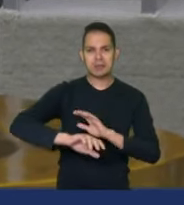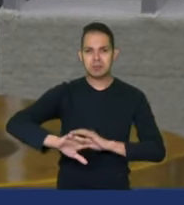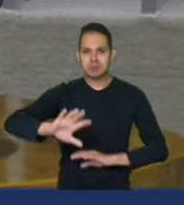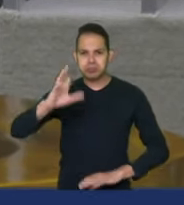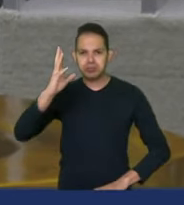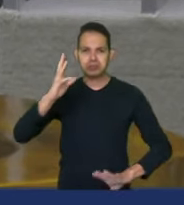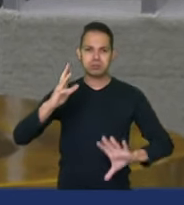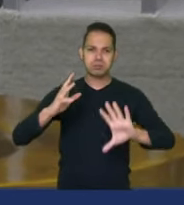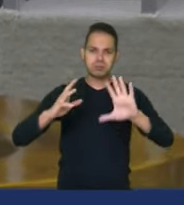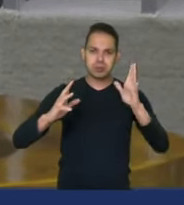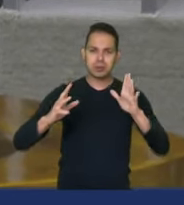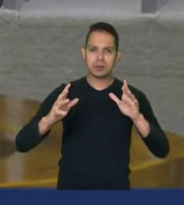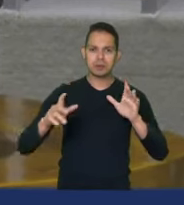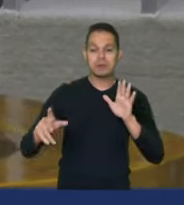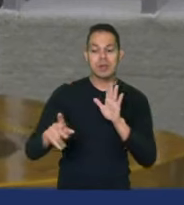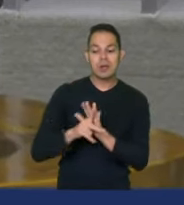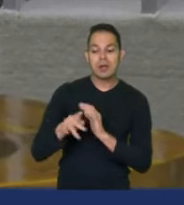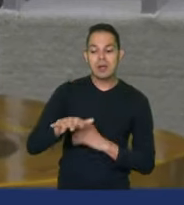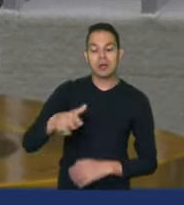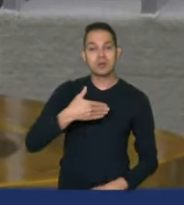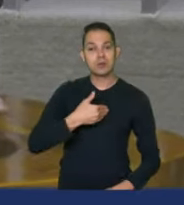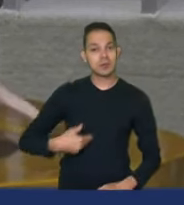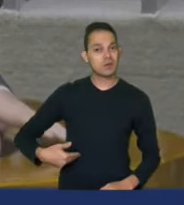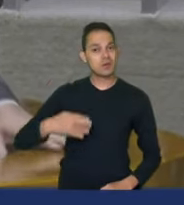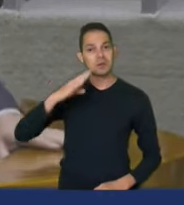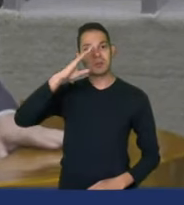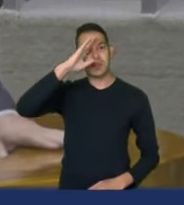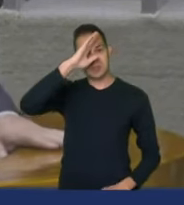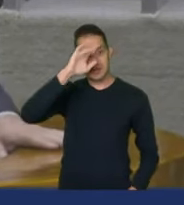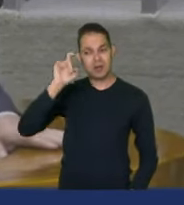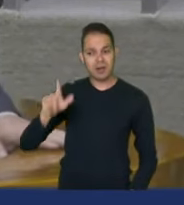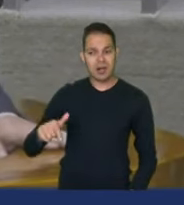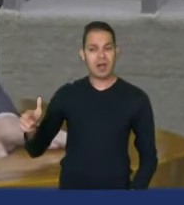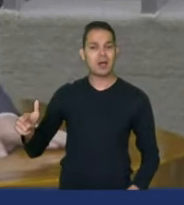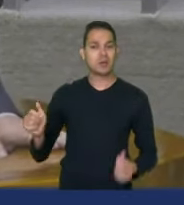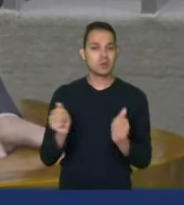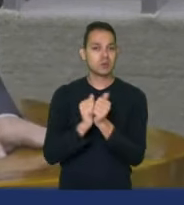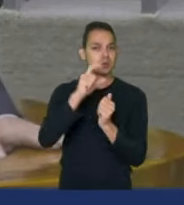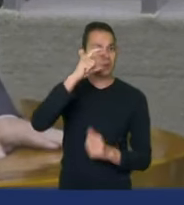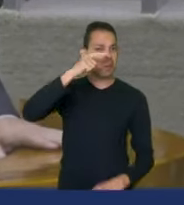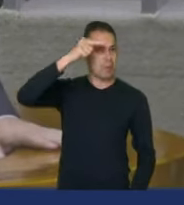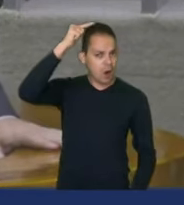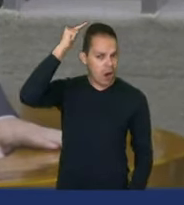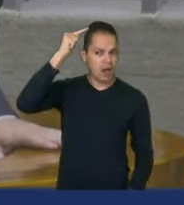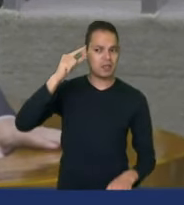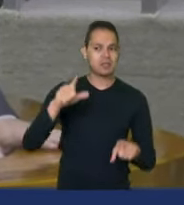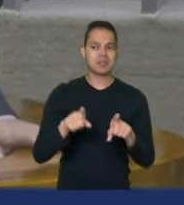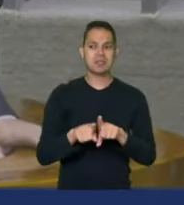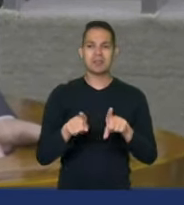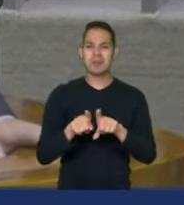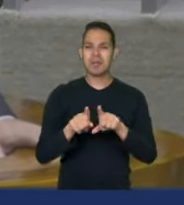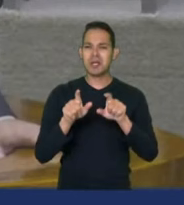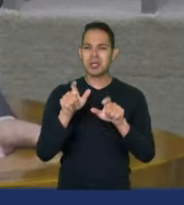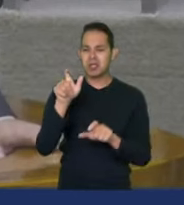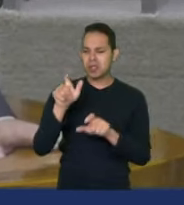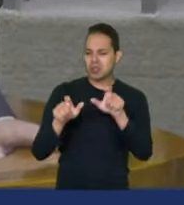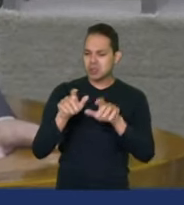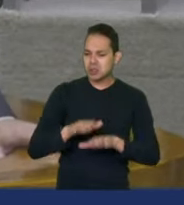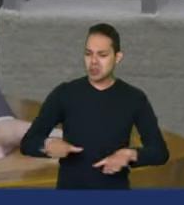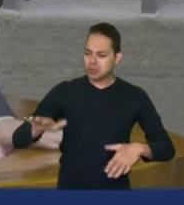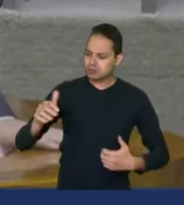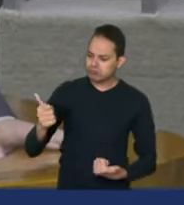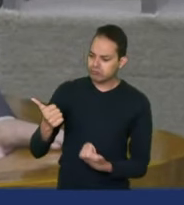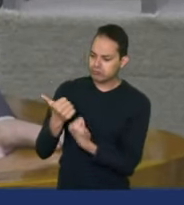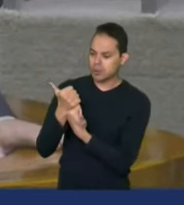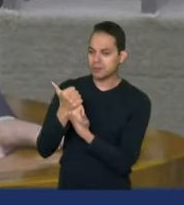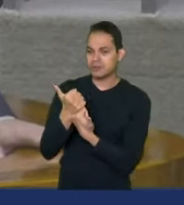por parte do governo de Bolsonaro, de Paulo Guedes e de todos os entreguistas que,